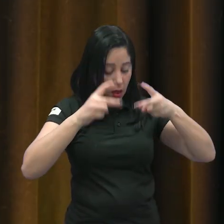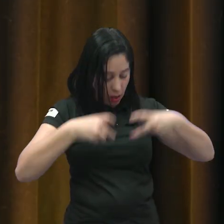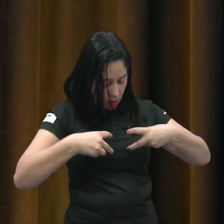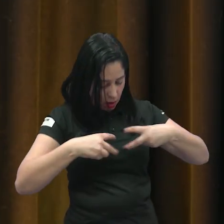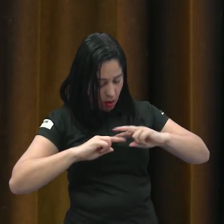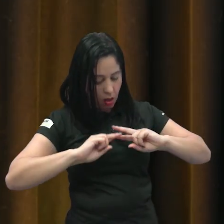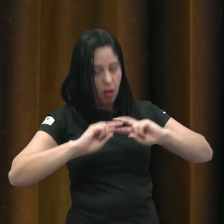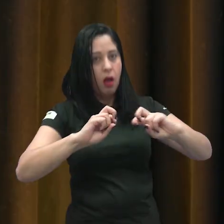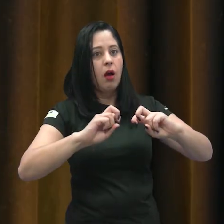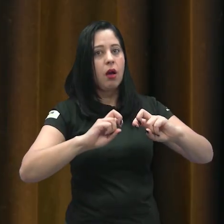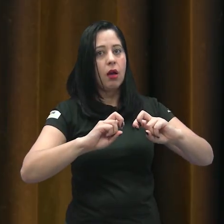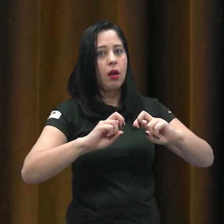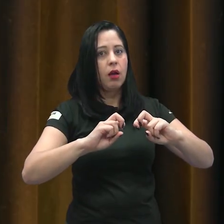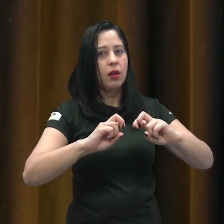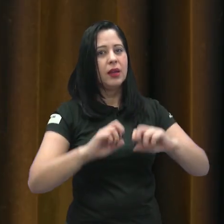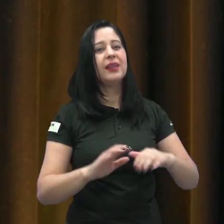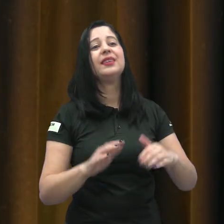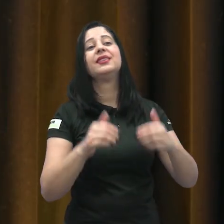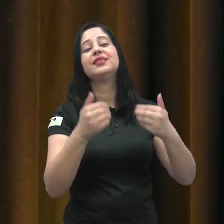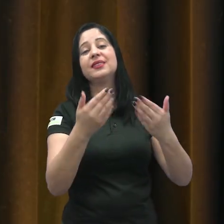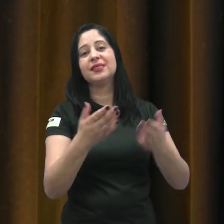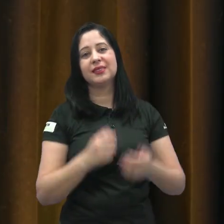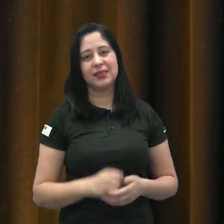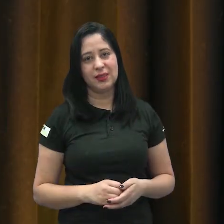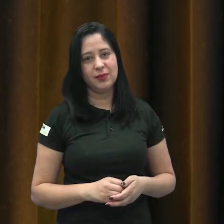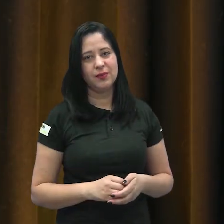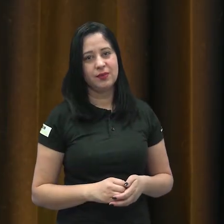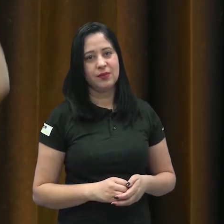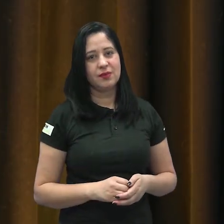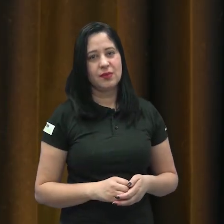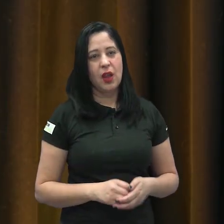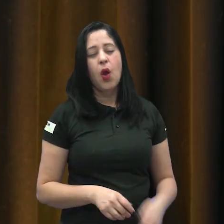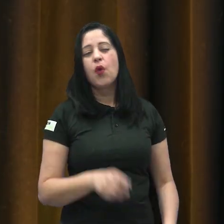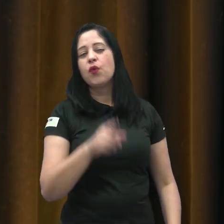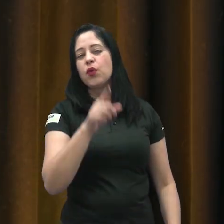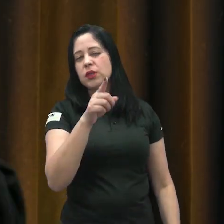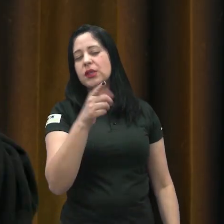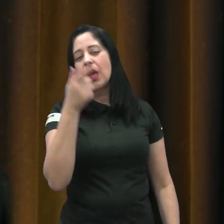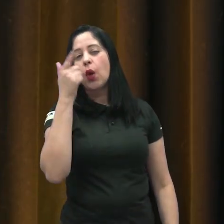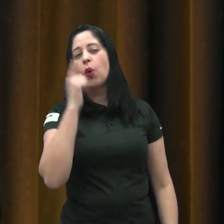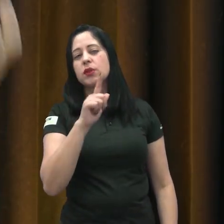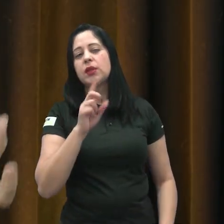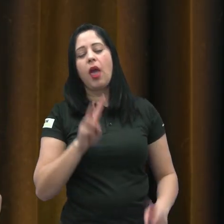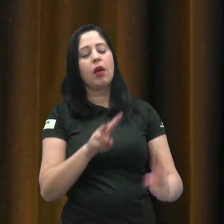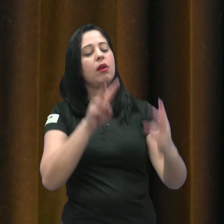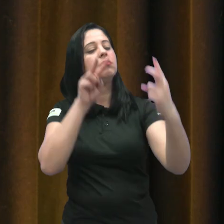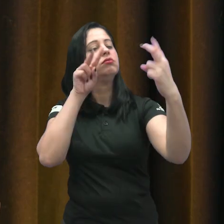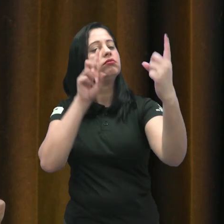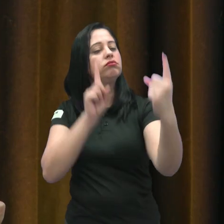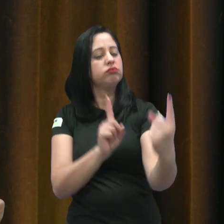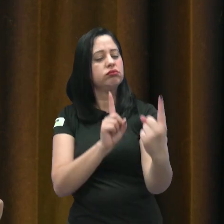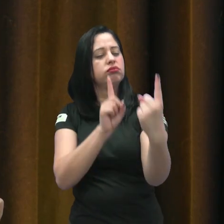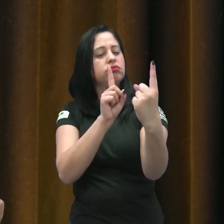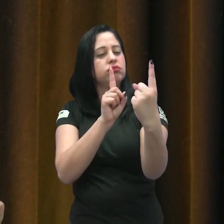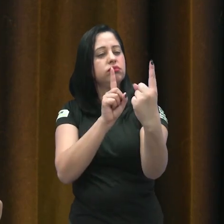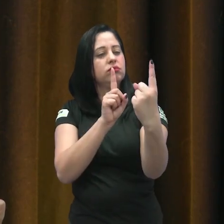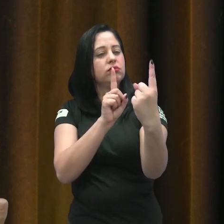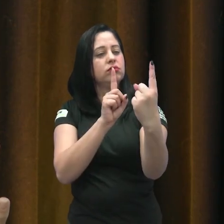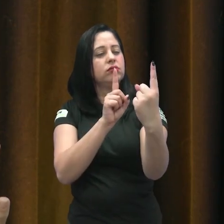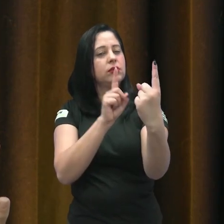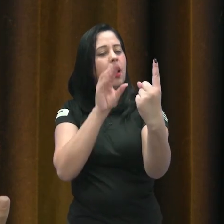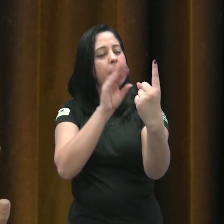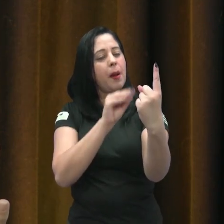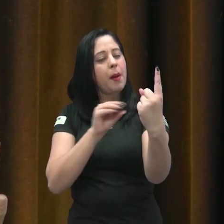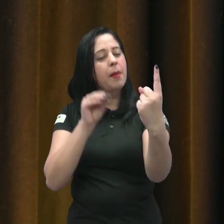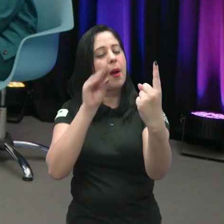coisa, Priscila, numa hora dessa, você consegue estar com alguém e realmente escutar o que aquela pessoa está te falando? Sem já